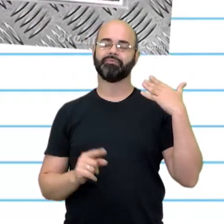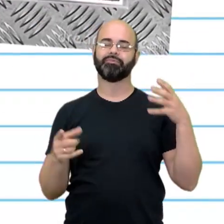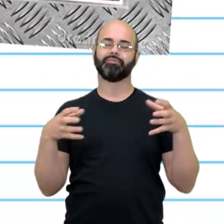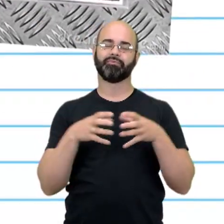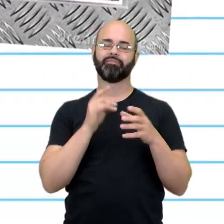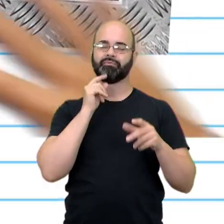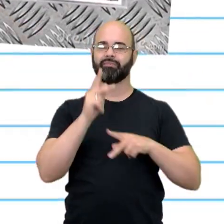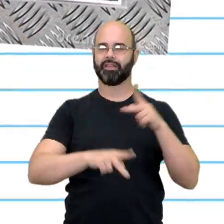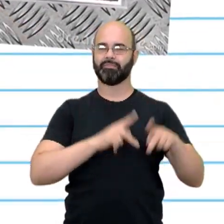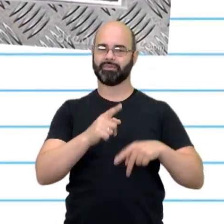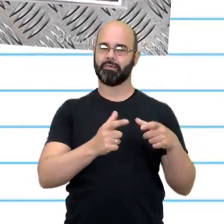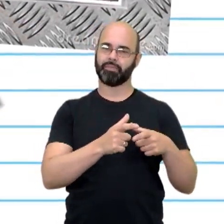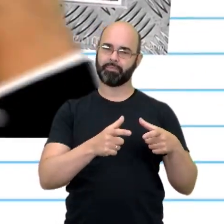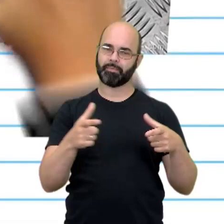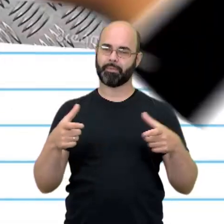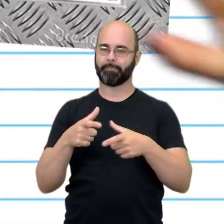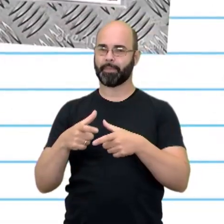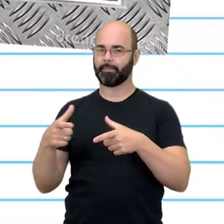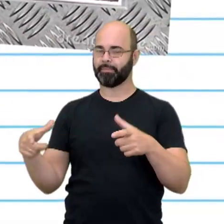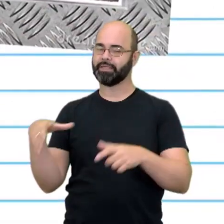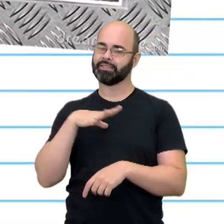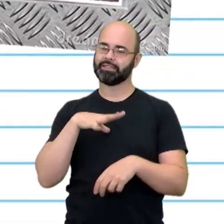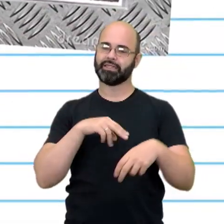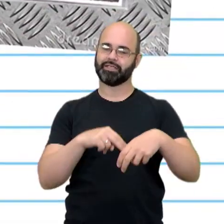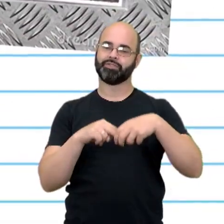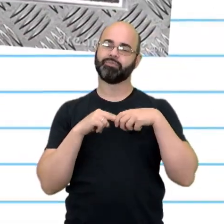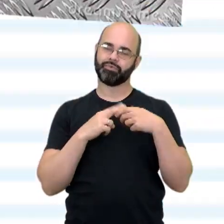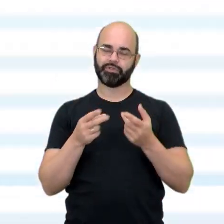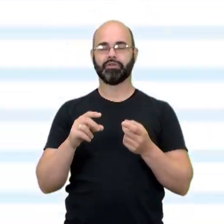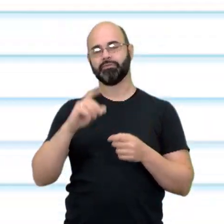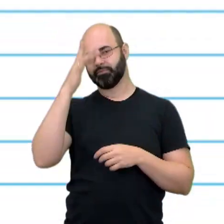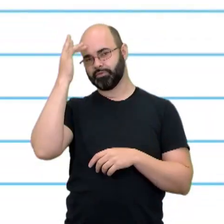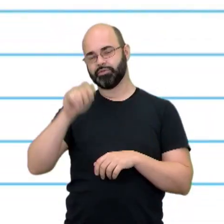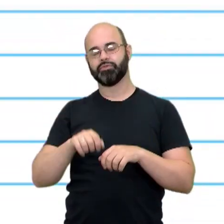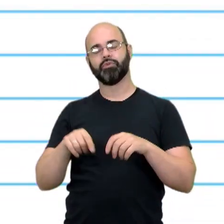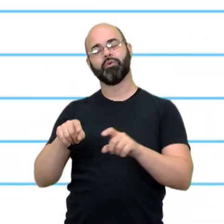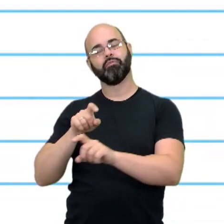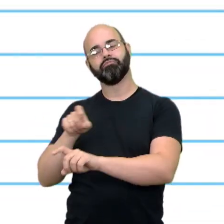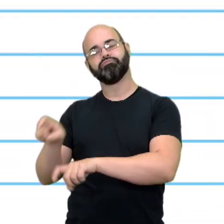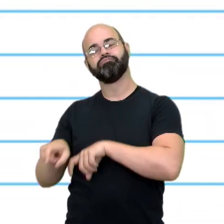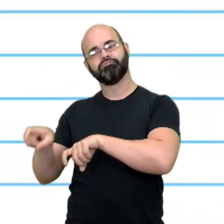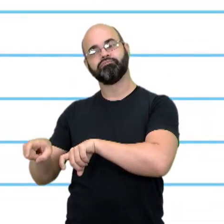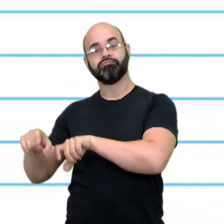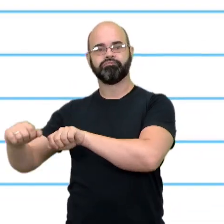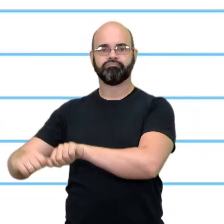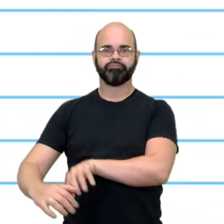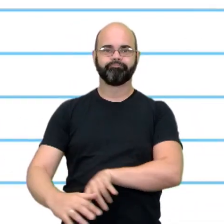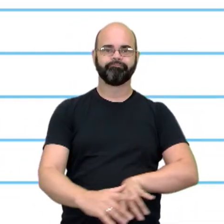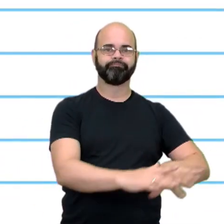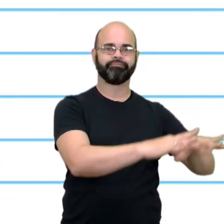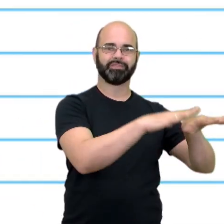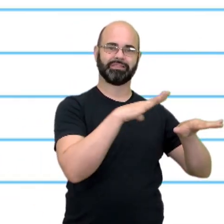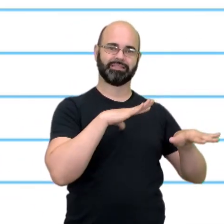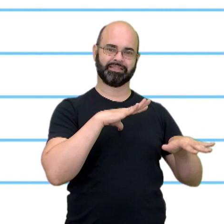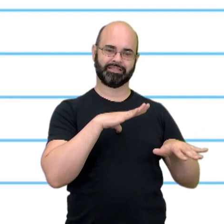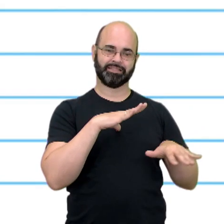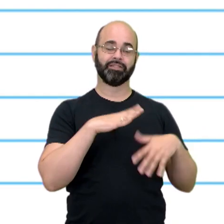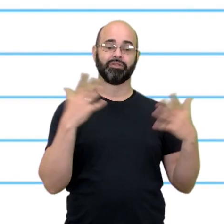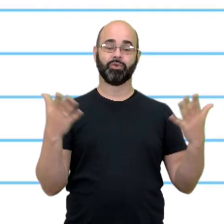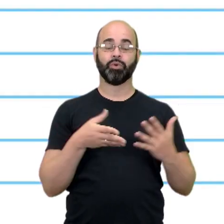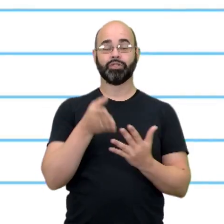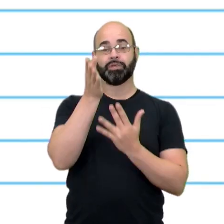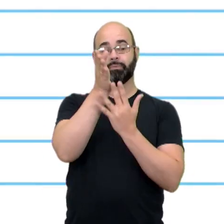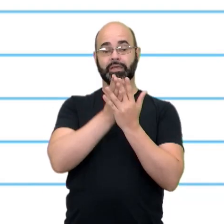de população nas cidades e explicado pelo êxodo rural. Fato é que hoje mais da metade da população mundial